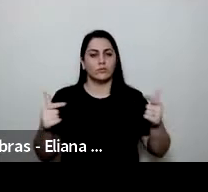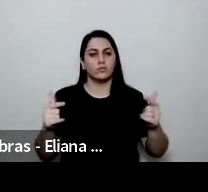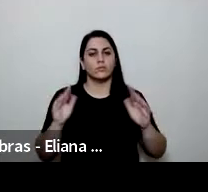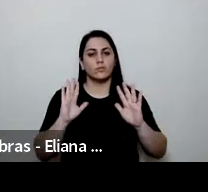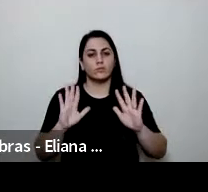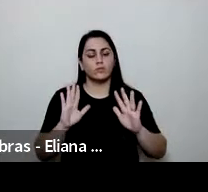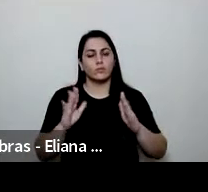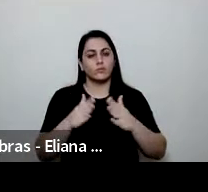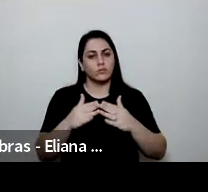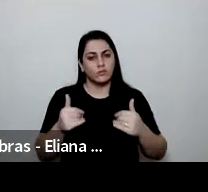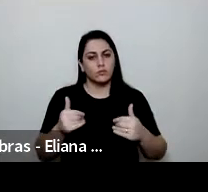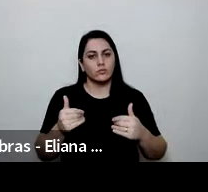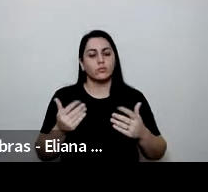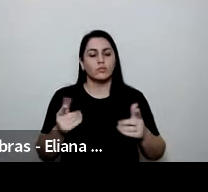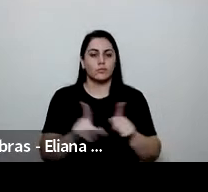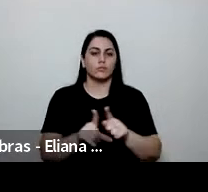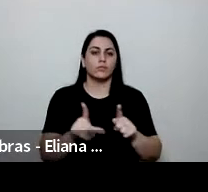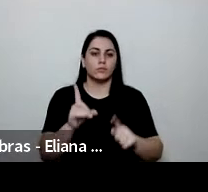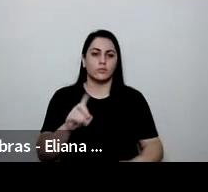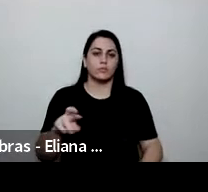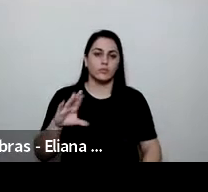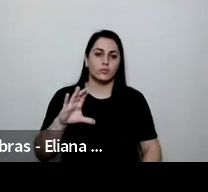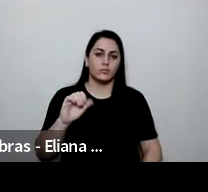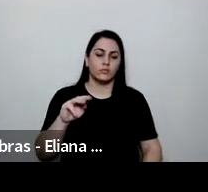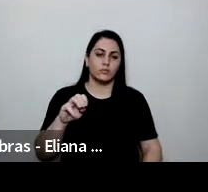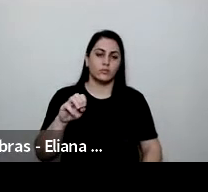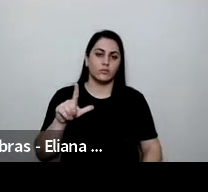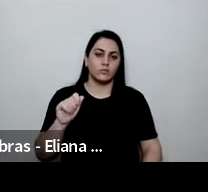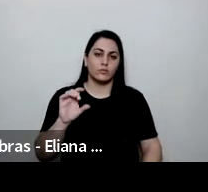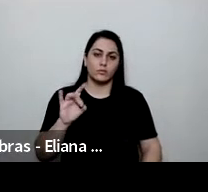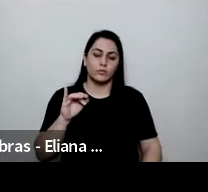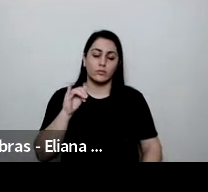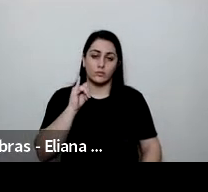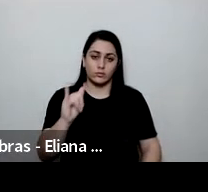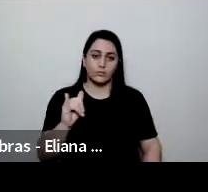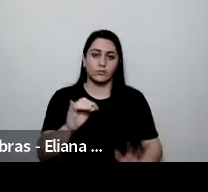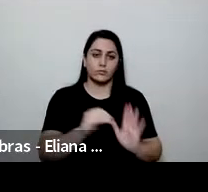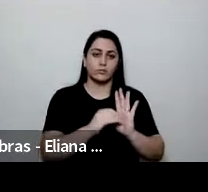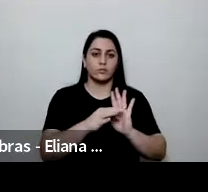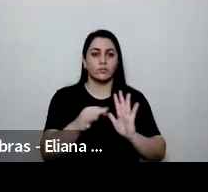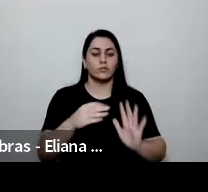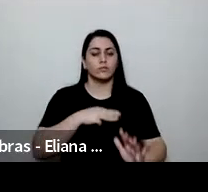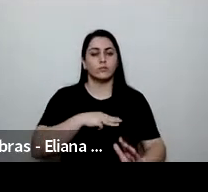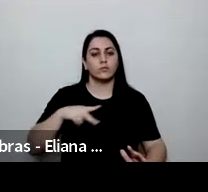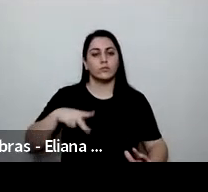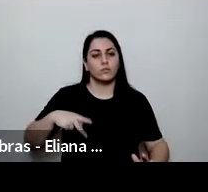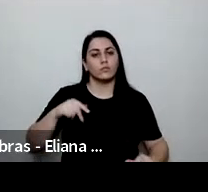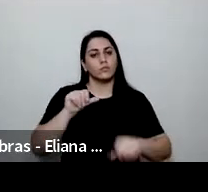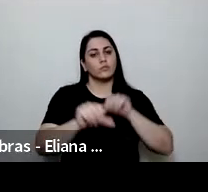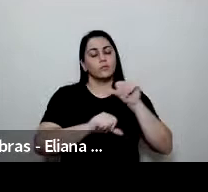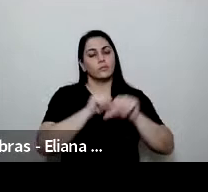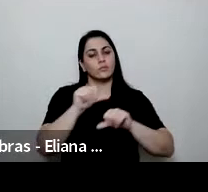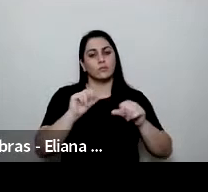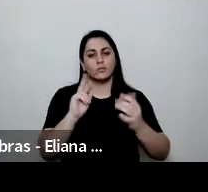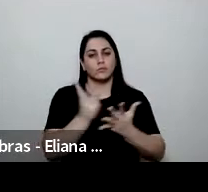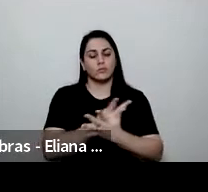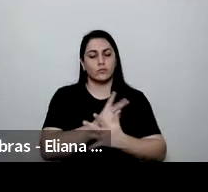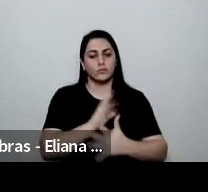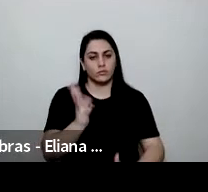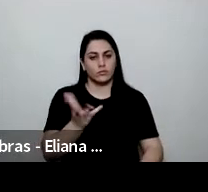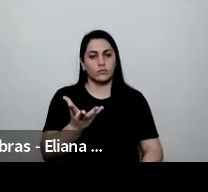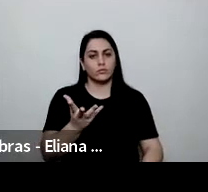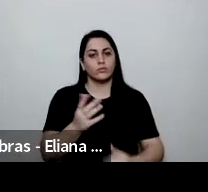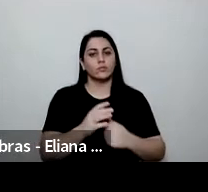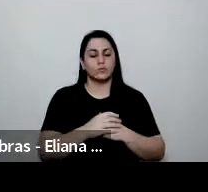especial de Alice exclusivo da Dutra Camila só para comunicar que é que o parecer ministerial e vai ser alterado como eu material aparecer